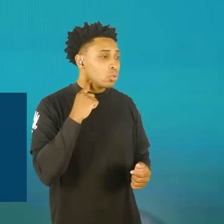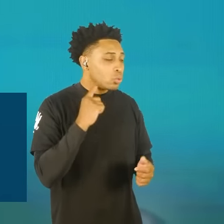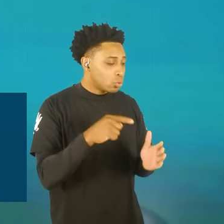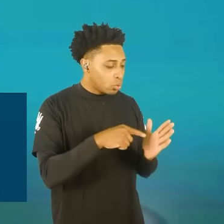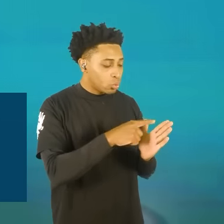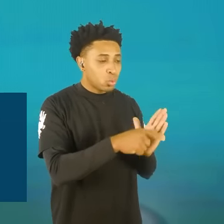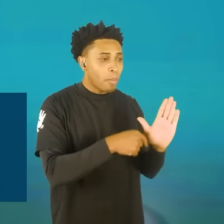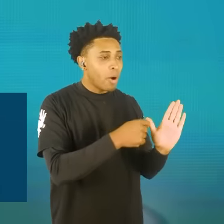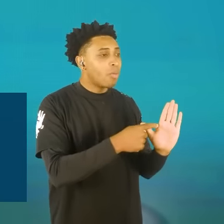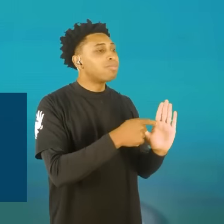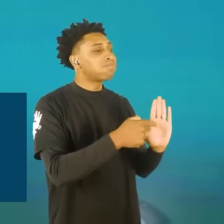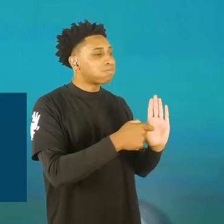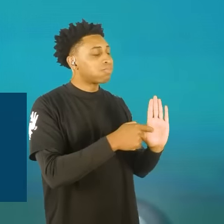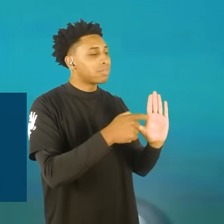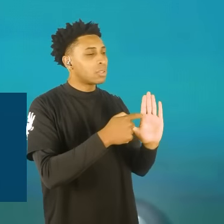O sangue do teu irmão?